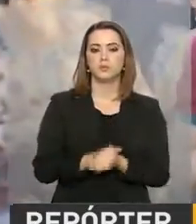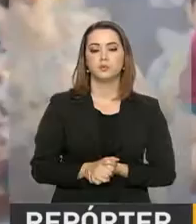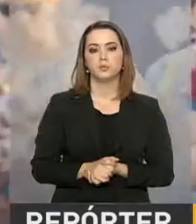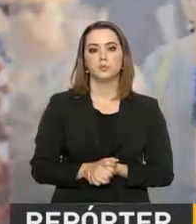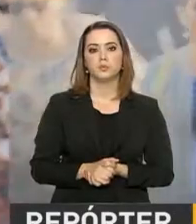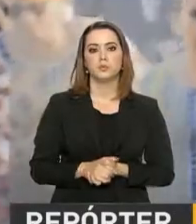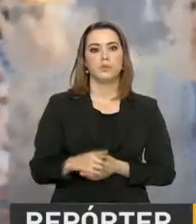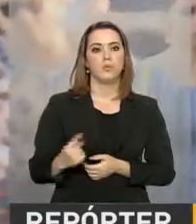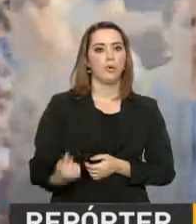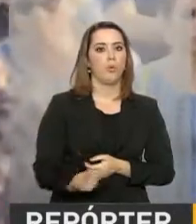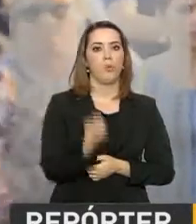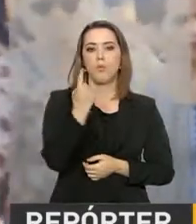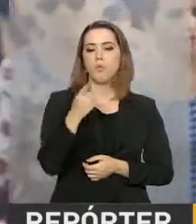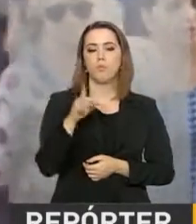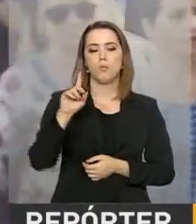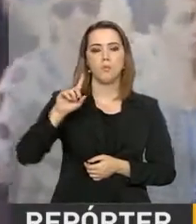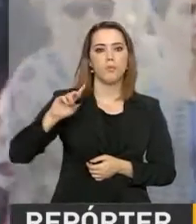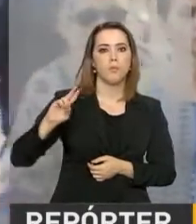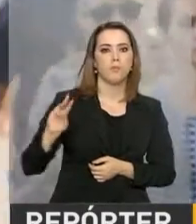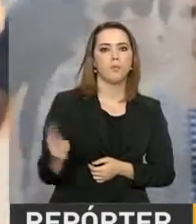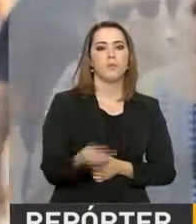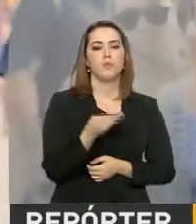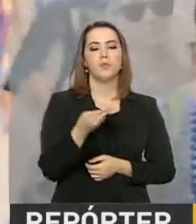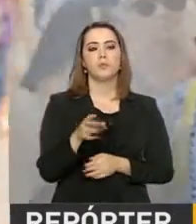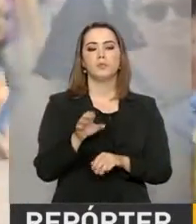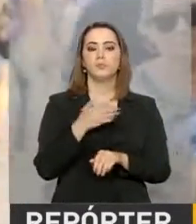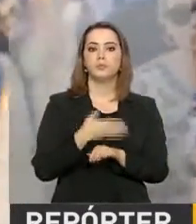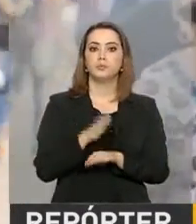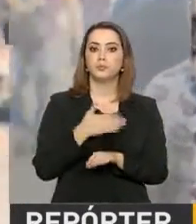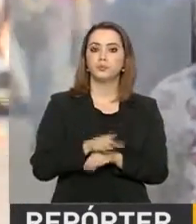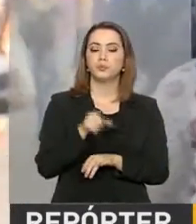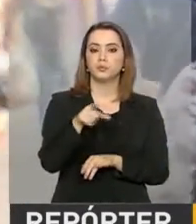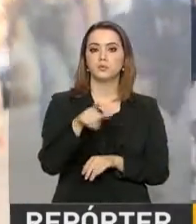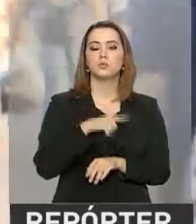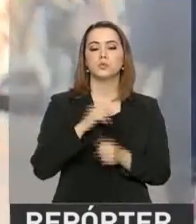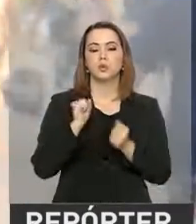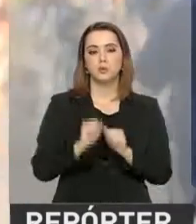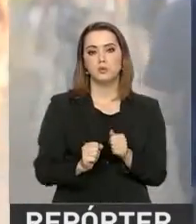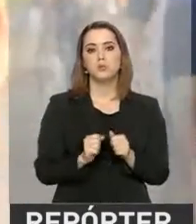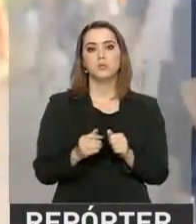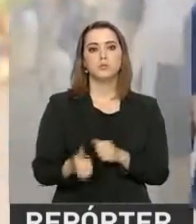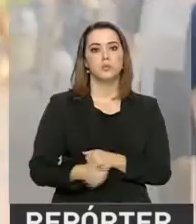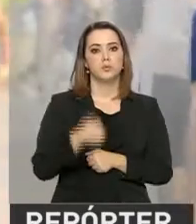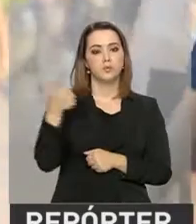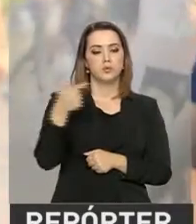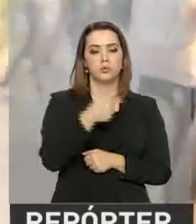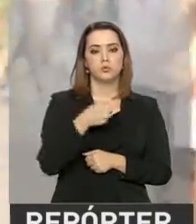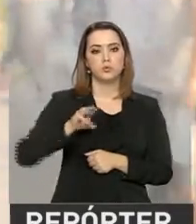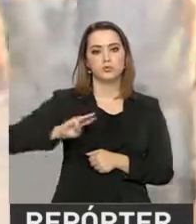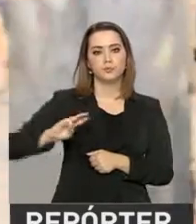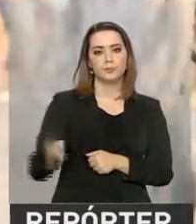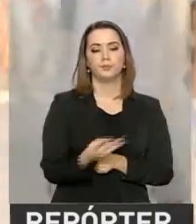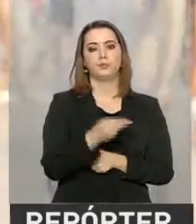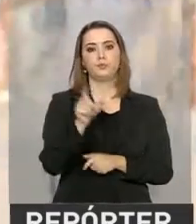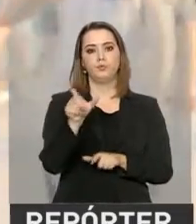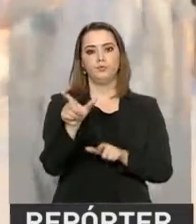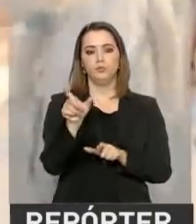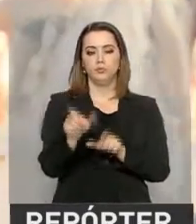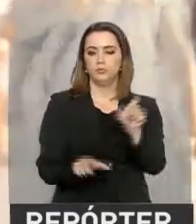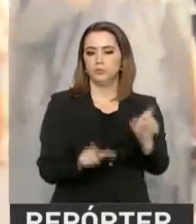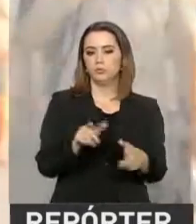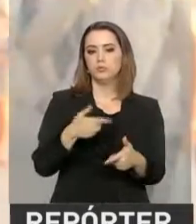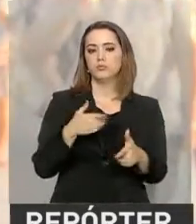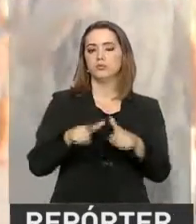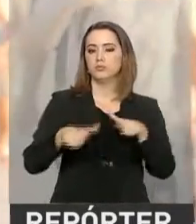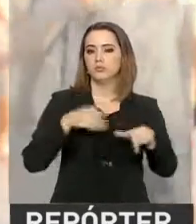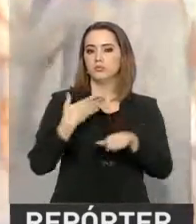1 milhão de estagiários, mas segundo o Ministério do Trabalho, o país tem potencial para que esse número chegue a 17 milhões. E o governo já atua para